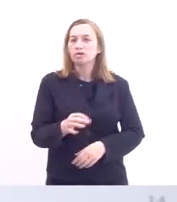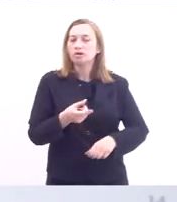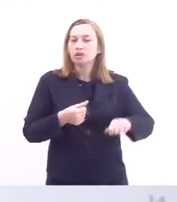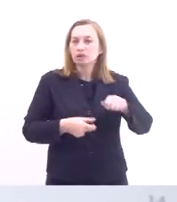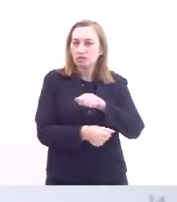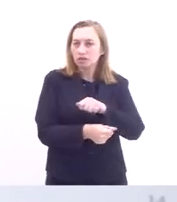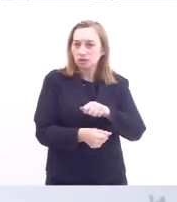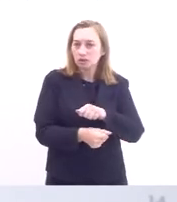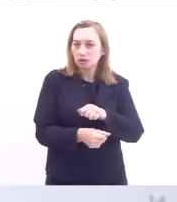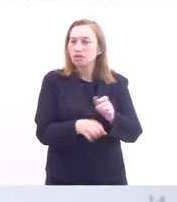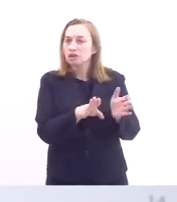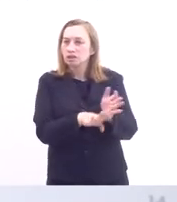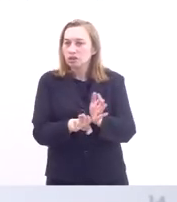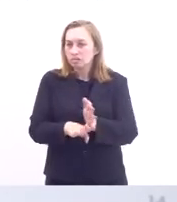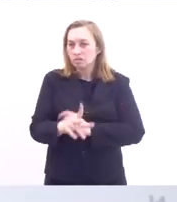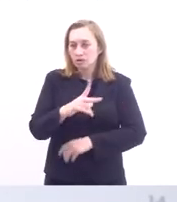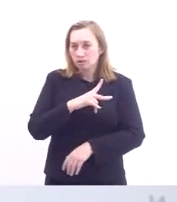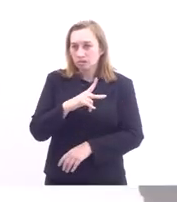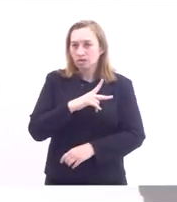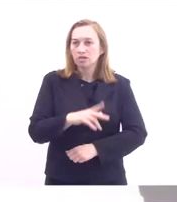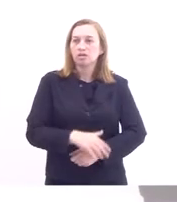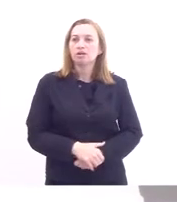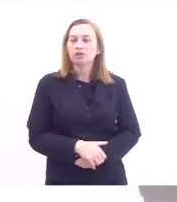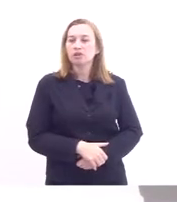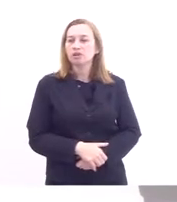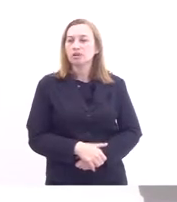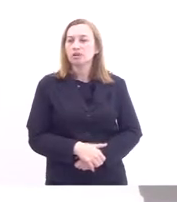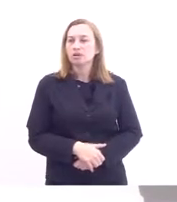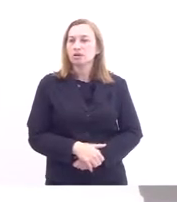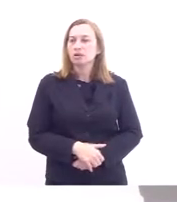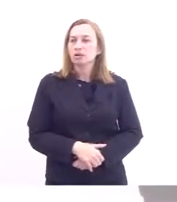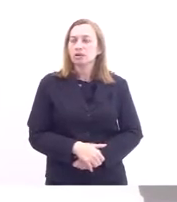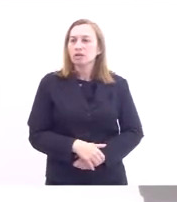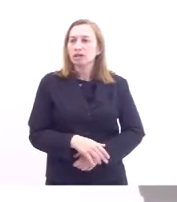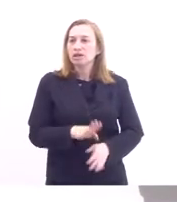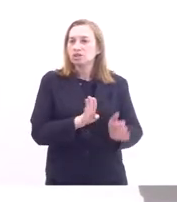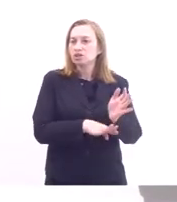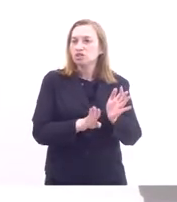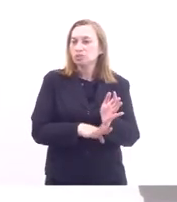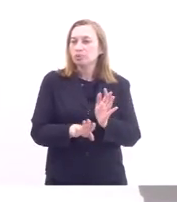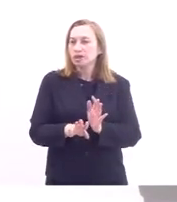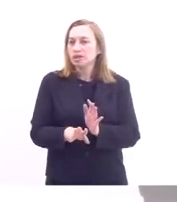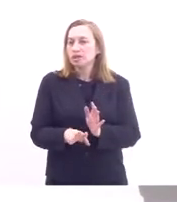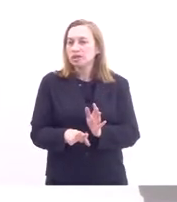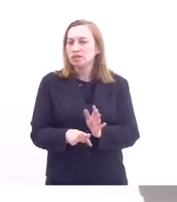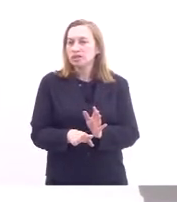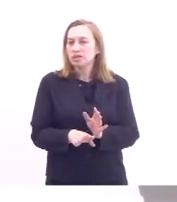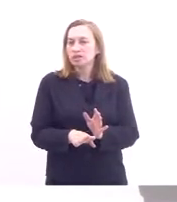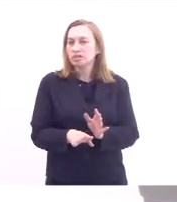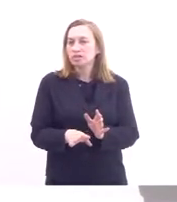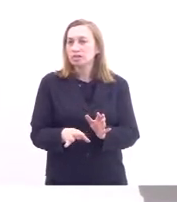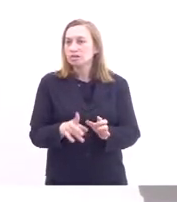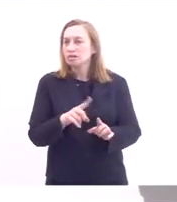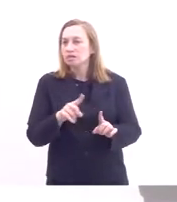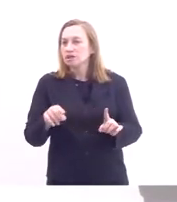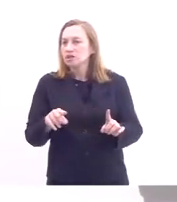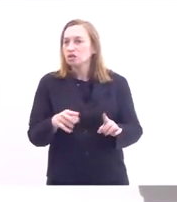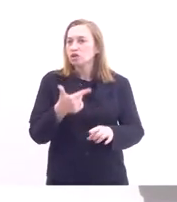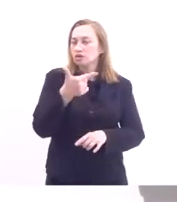investimentos e despesa com o pessoal. A despesa com o pessoal, a gente percebe uma variação nominal